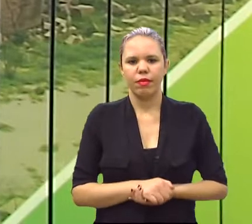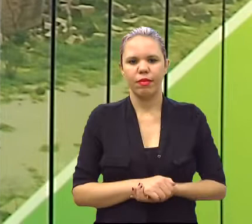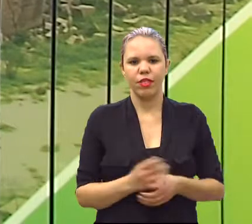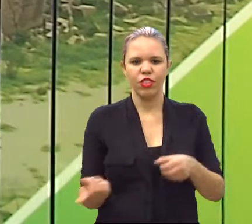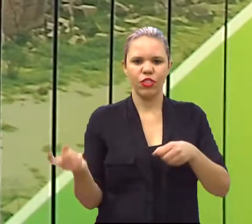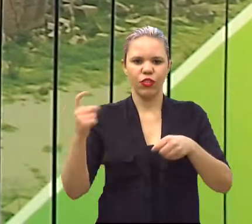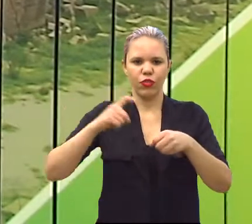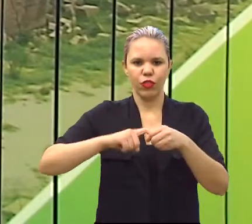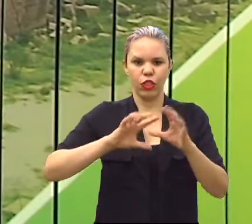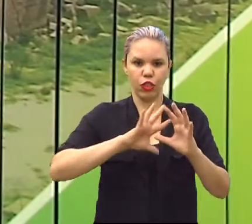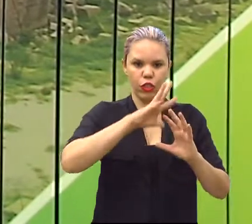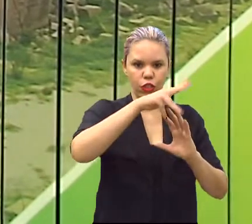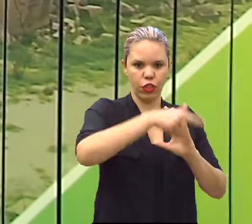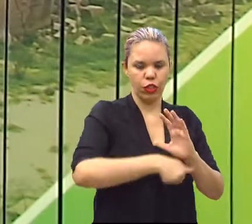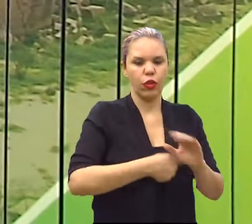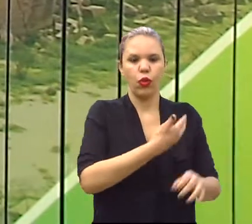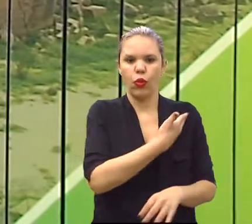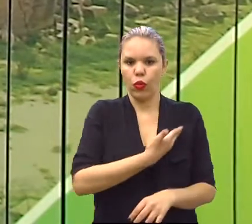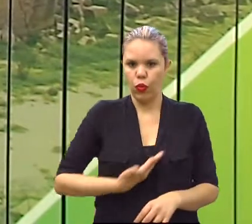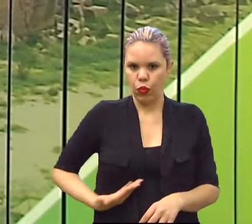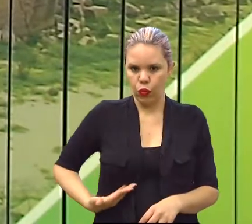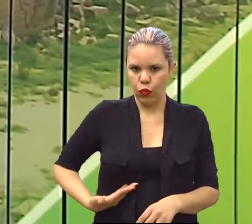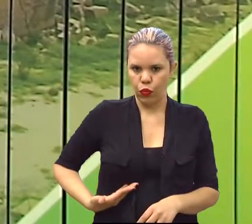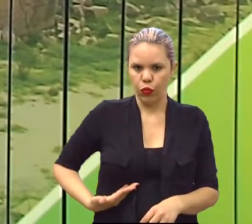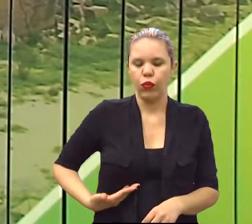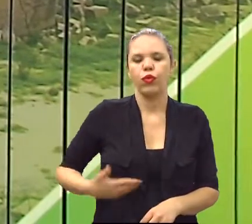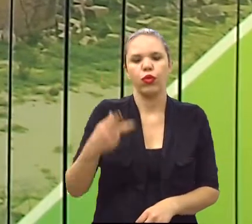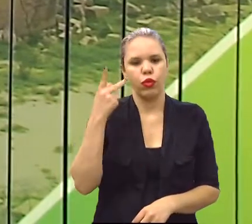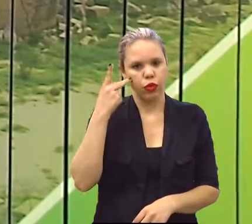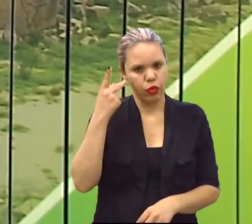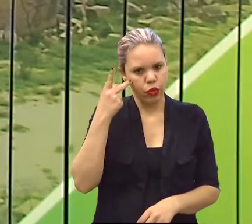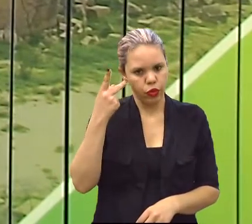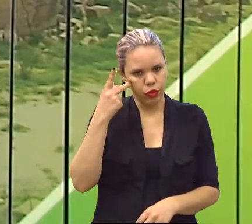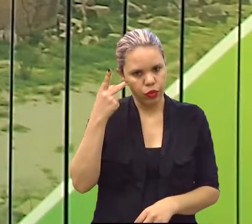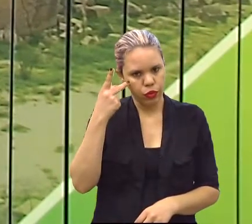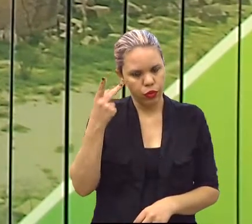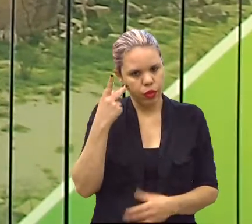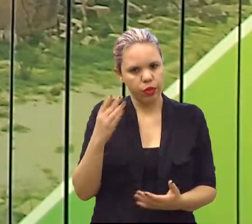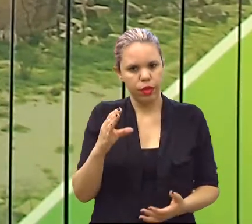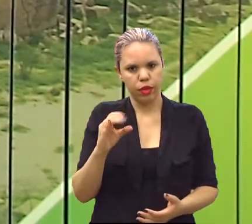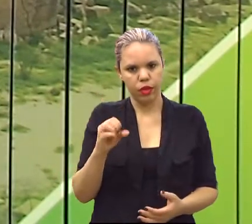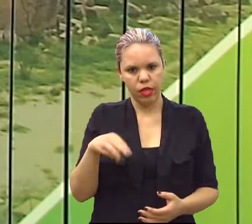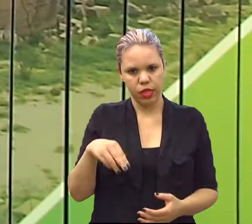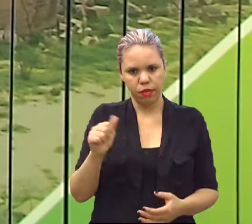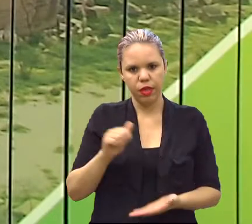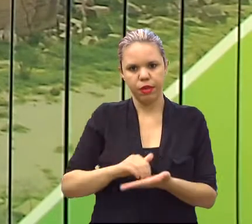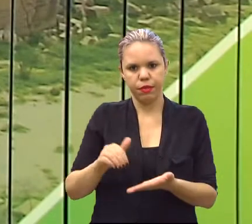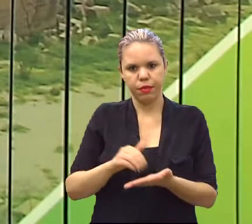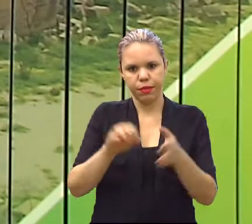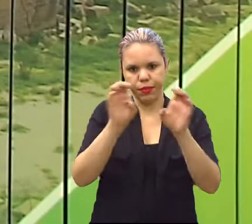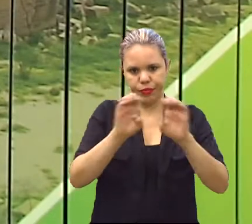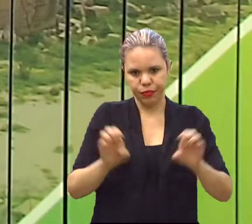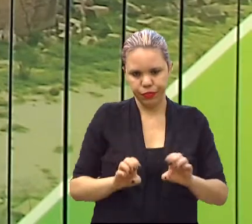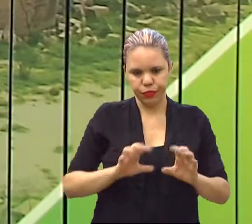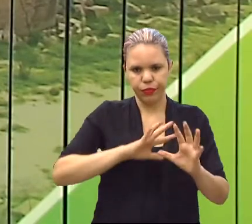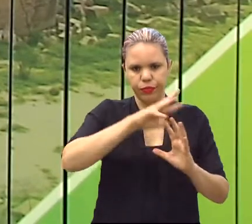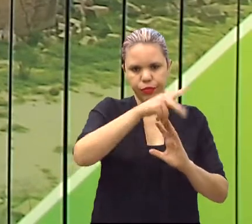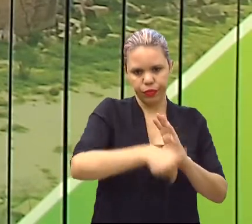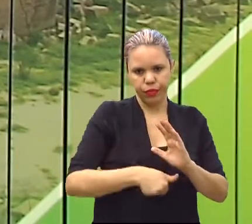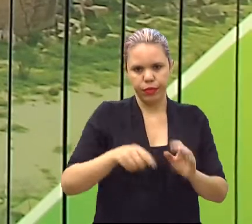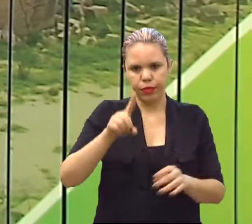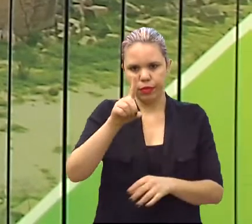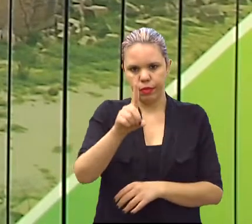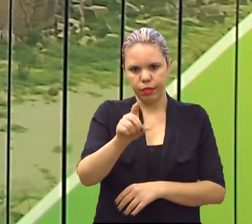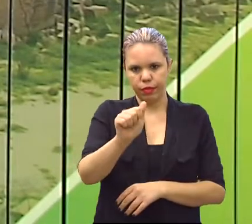Olá, eu estou de volta aqui no Giro Ambiental e o governo de São Paulo, por meio da CIMA, a Secretaria de Infraestrutura e Meio Ambiente